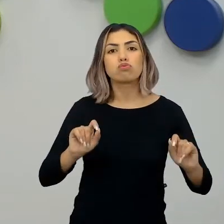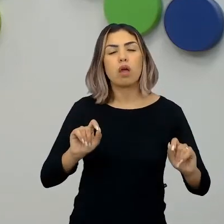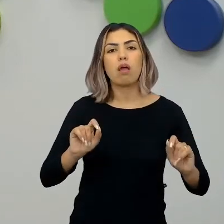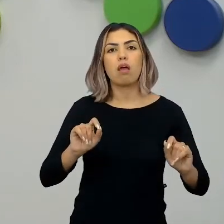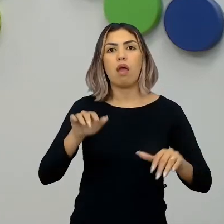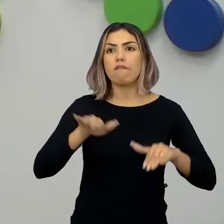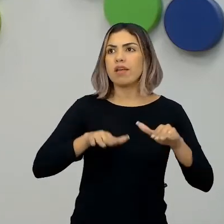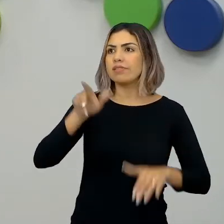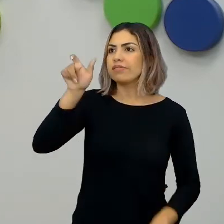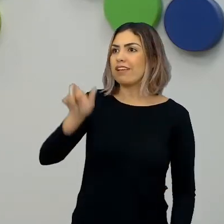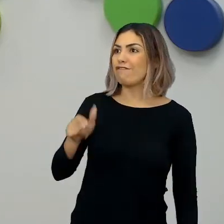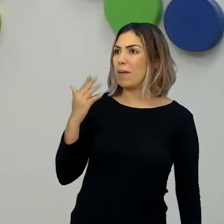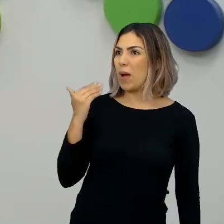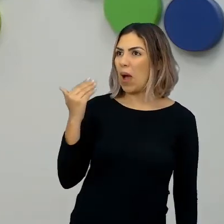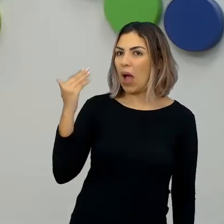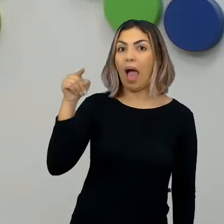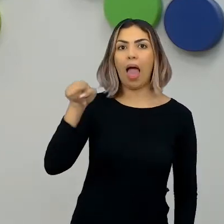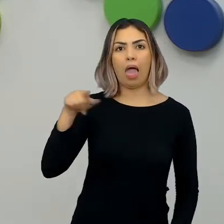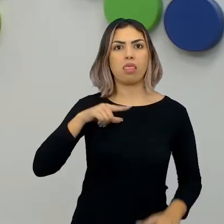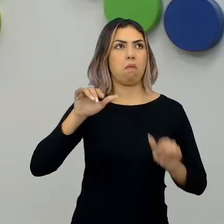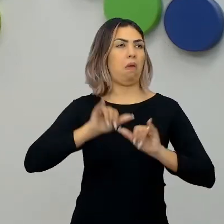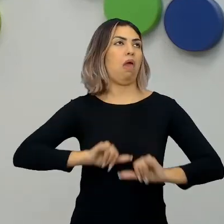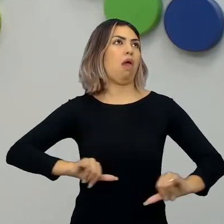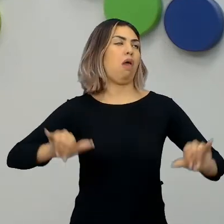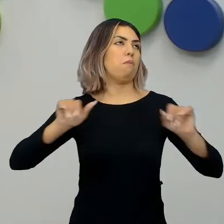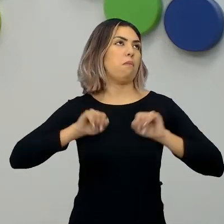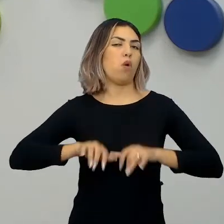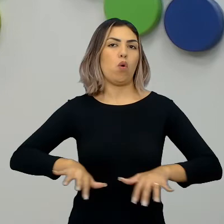são famosas, né? Ou então